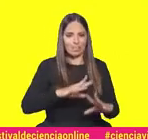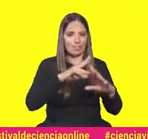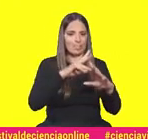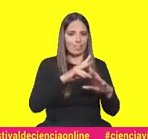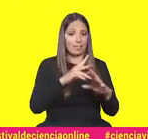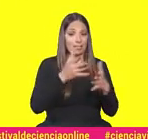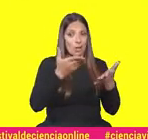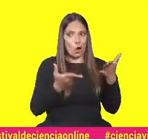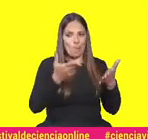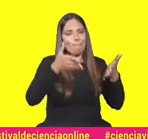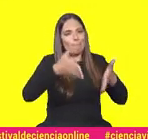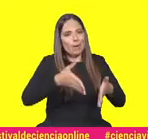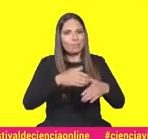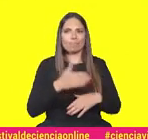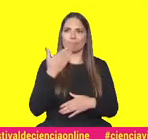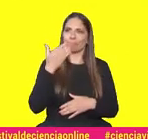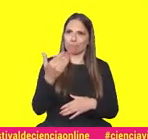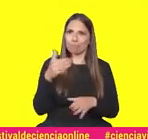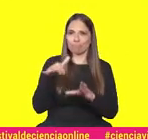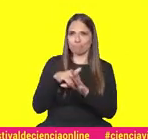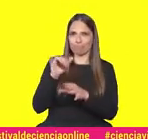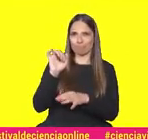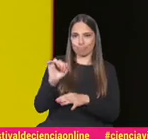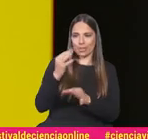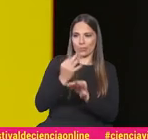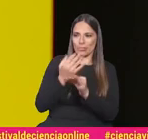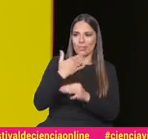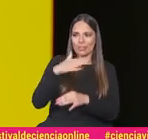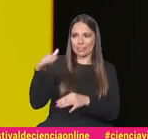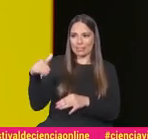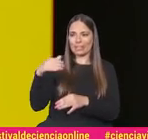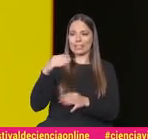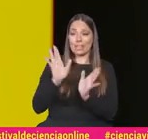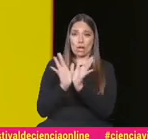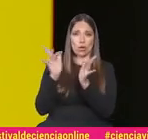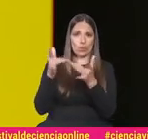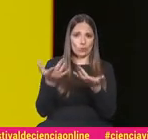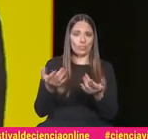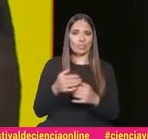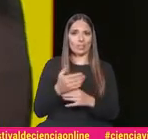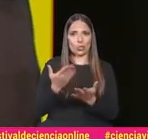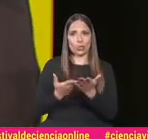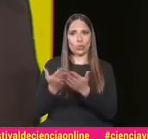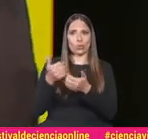aplicação comparativa, acho eu. Rui, muito obrigado por esta sua participação no Festival Ciência Online. Obrigada, e continua a acompanhar o nosso trabalho.